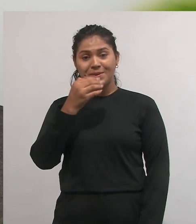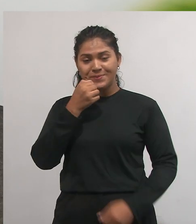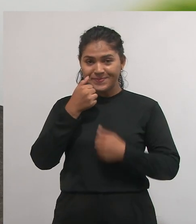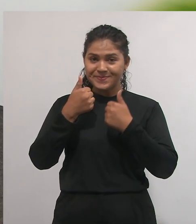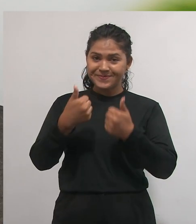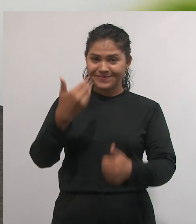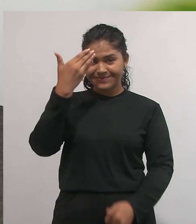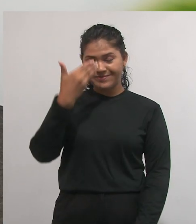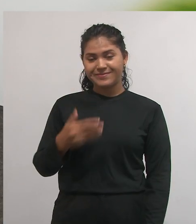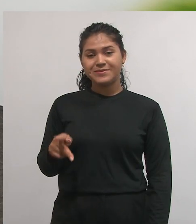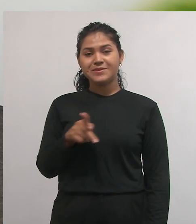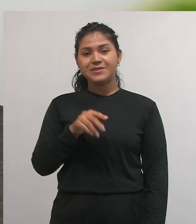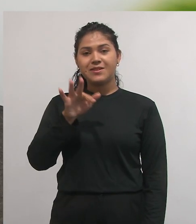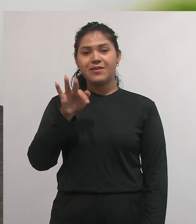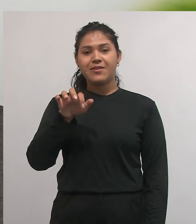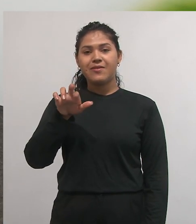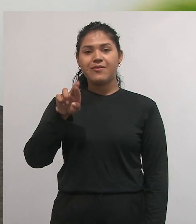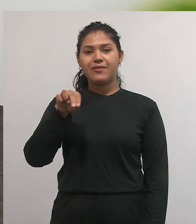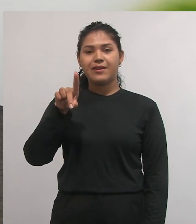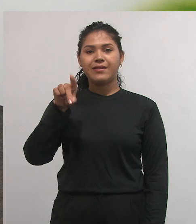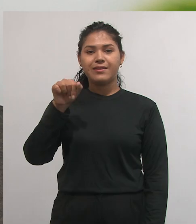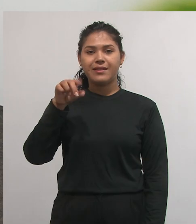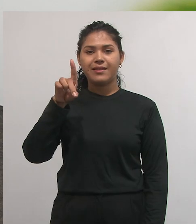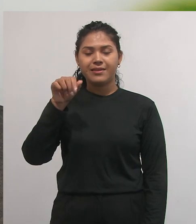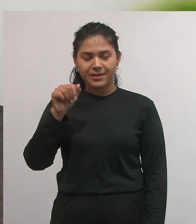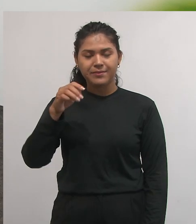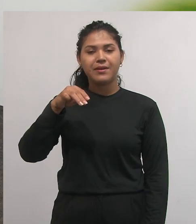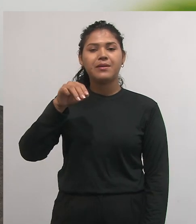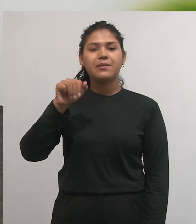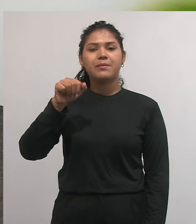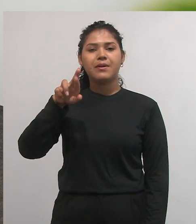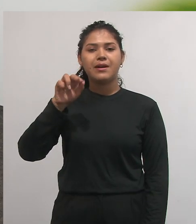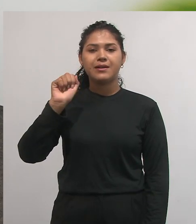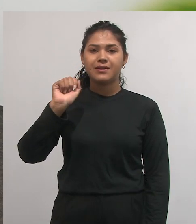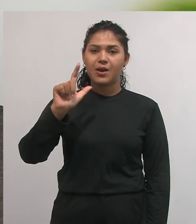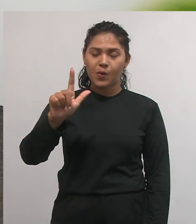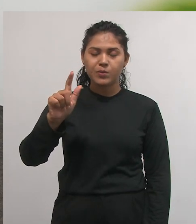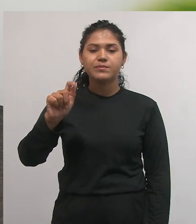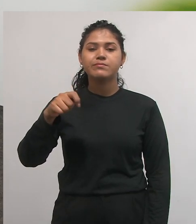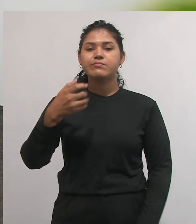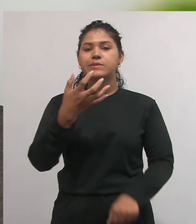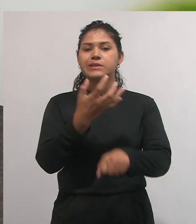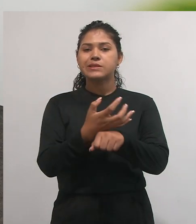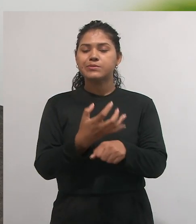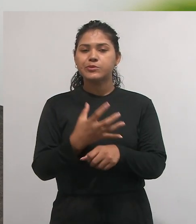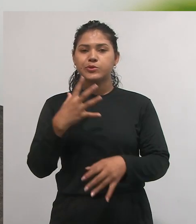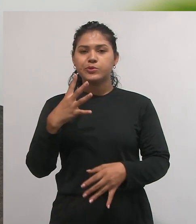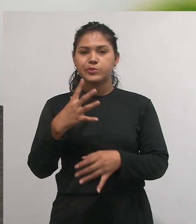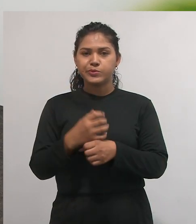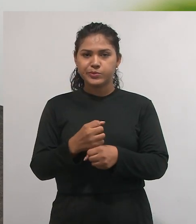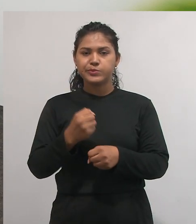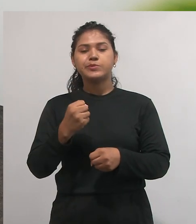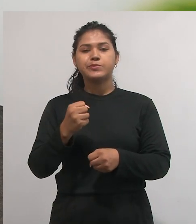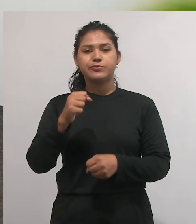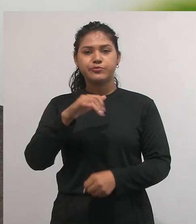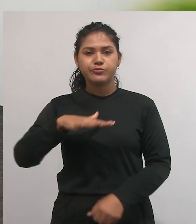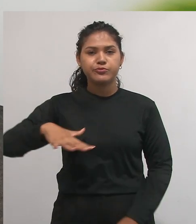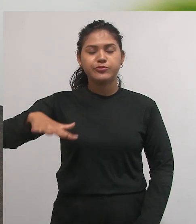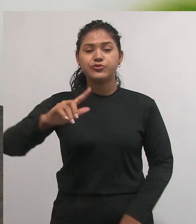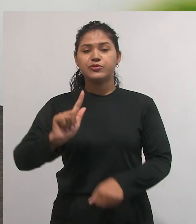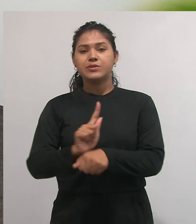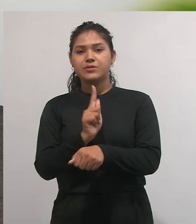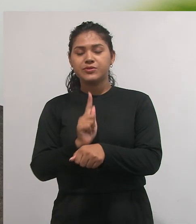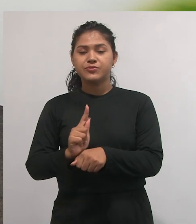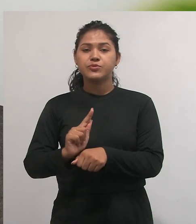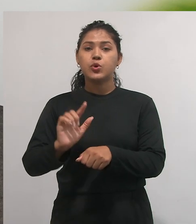Olá, tudo bem? Eu sou a professora Fernanda Amaral e esta é a disciplina de Contabilidade Gerencial